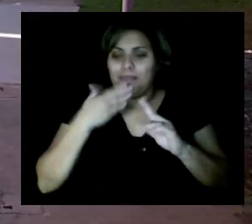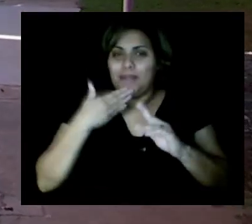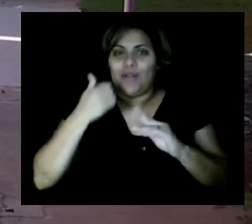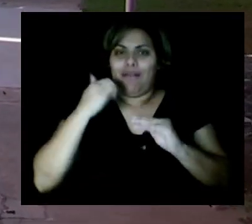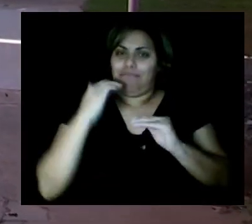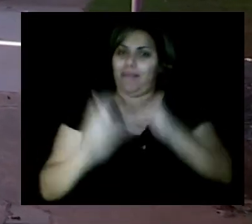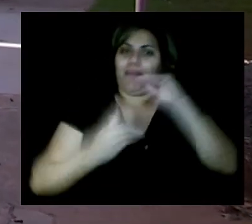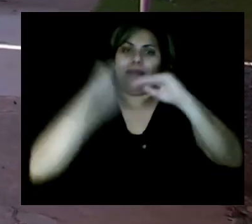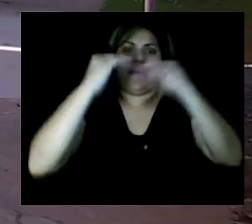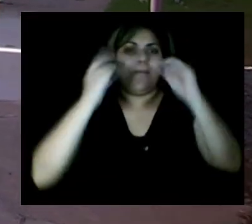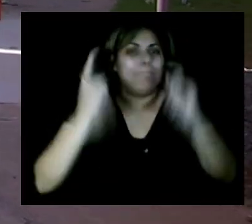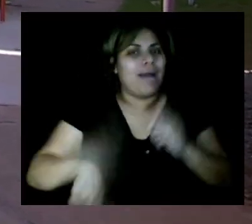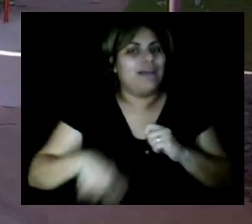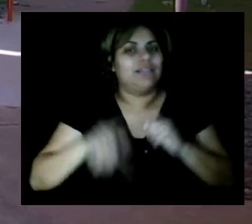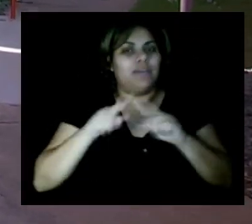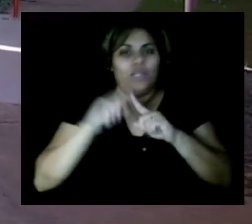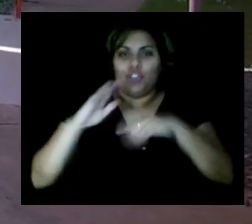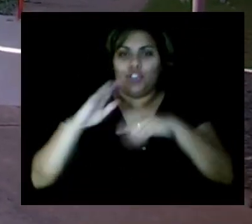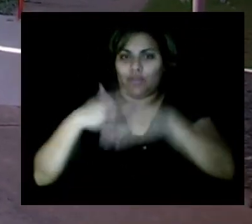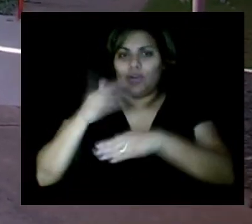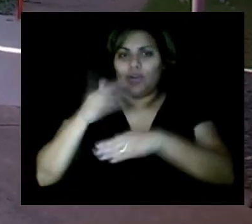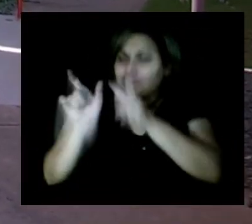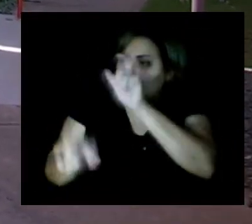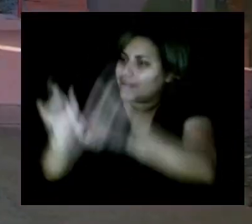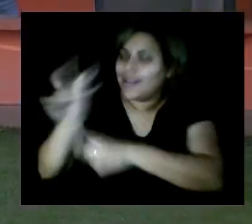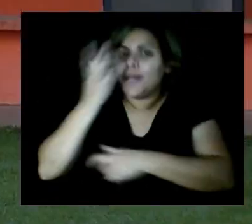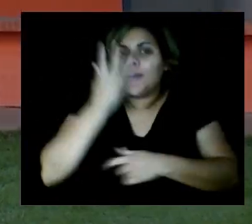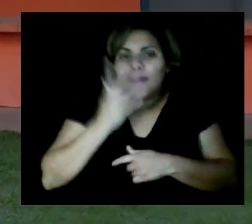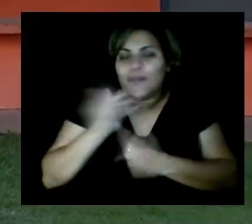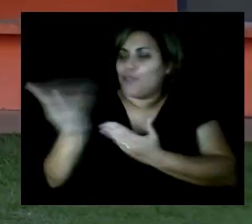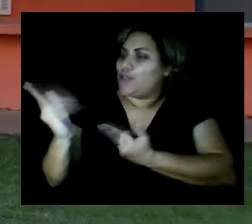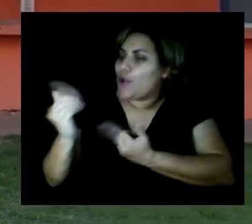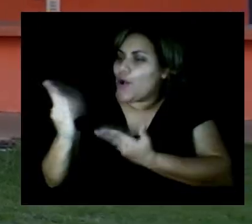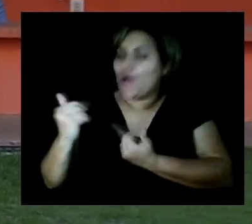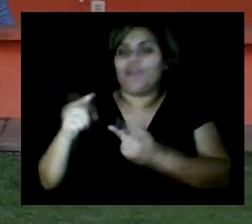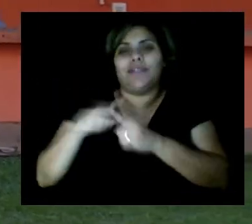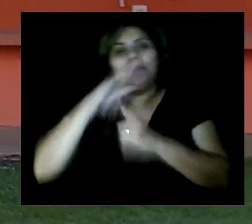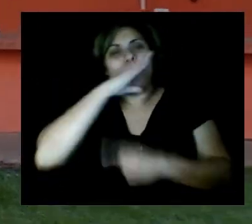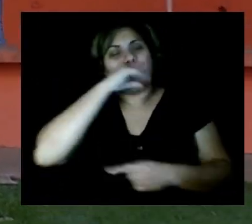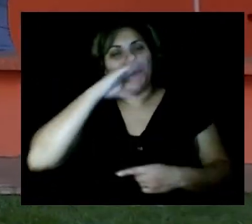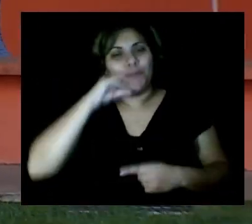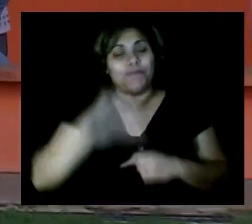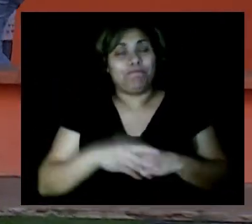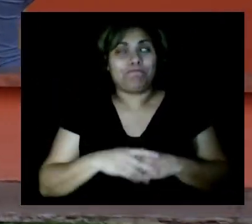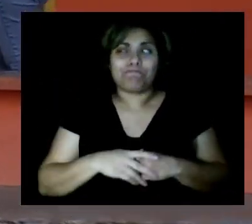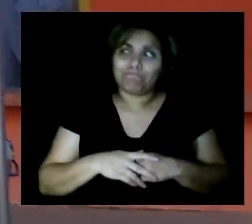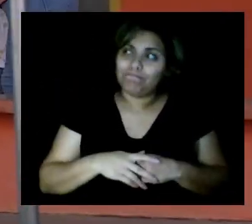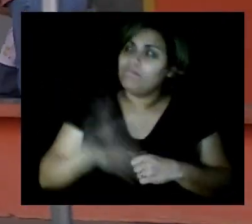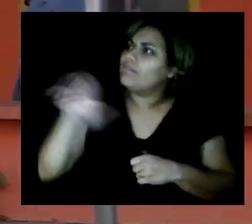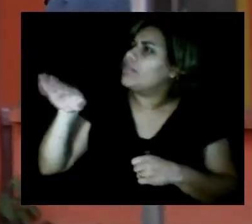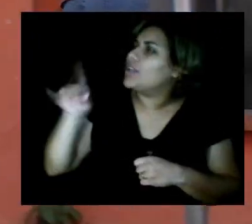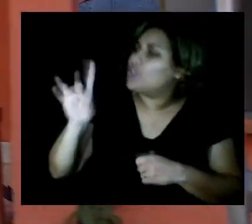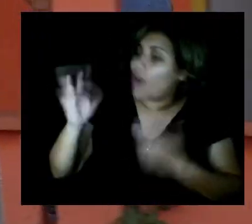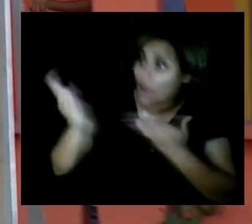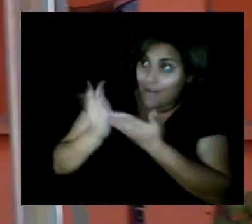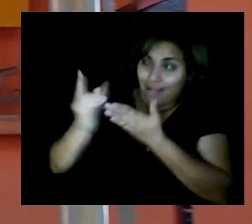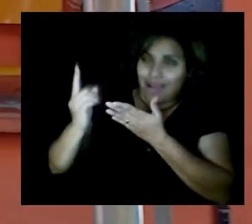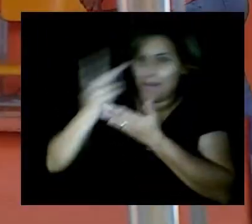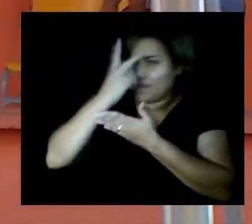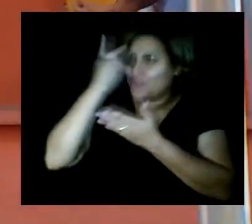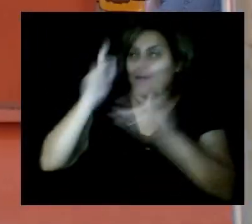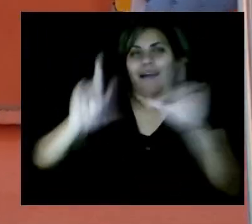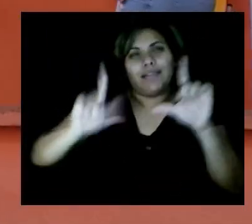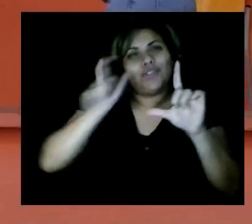o desenvolver dessas crianças, desses adolescentes, desses adultos. E Silvano, só para quem está assistindo compreender, você falou são